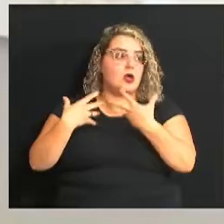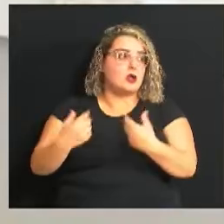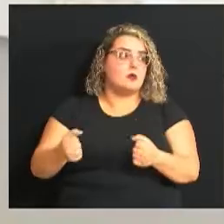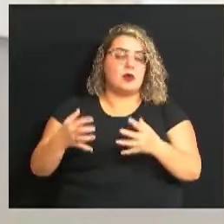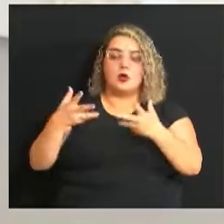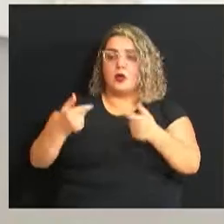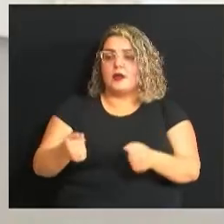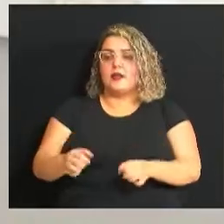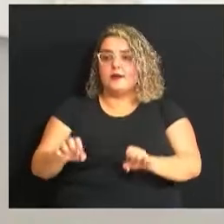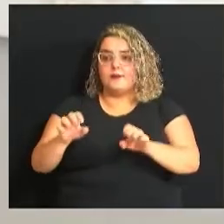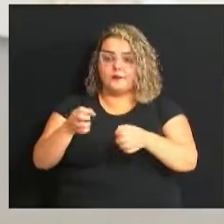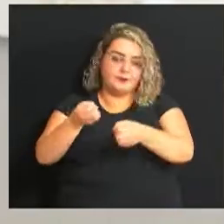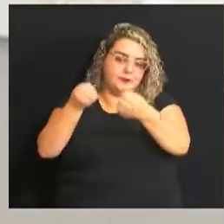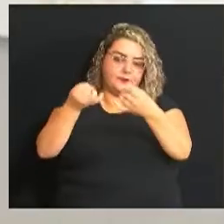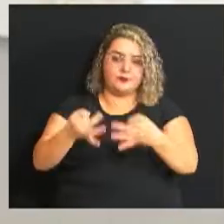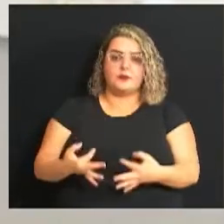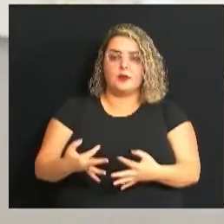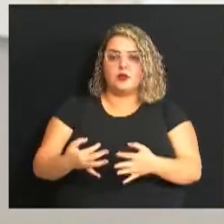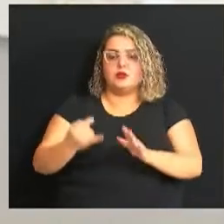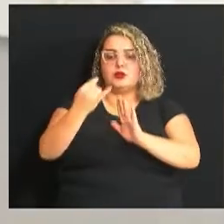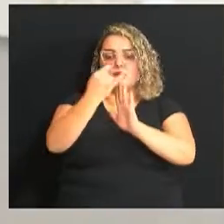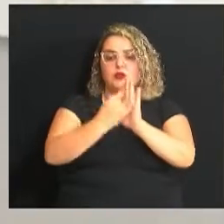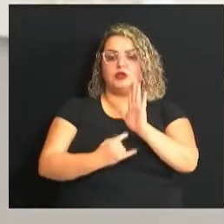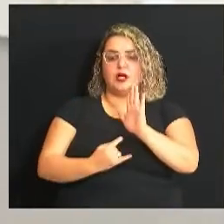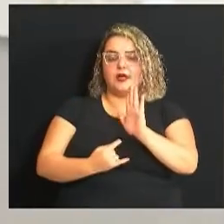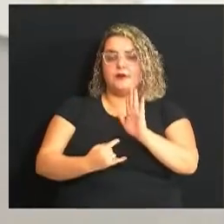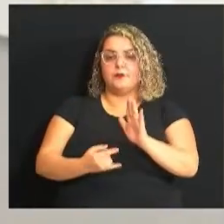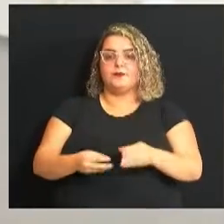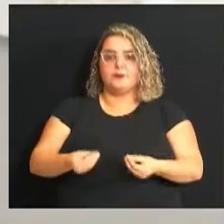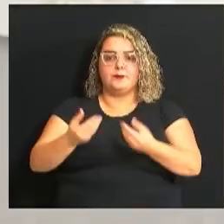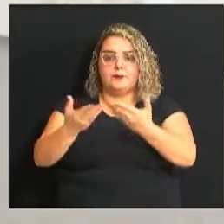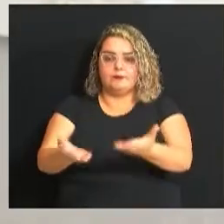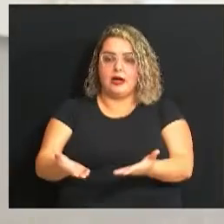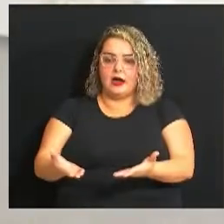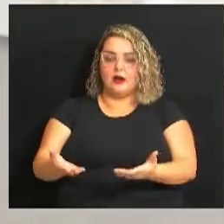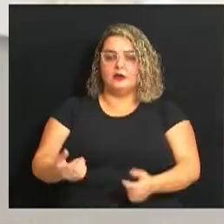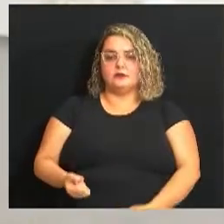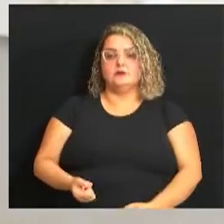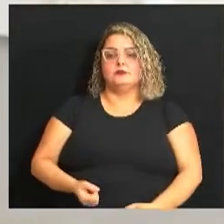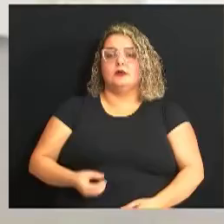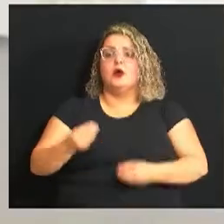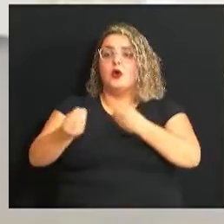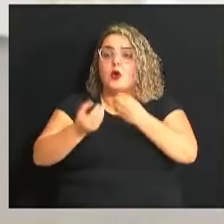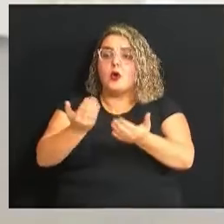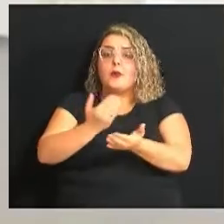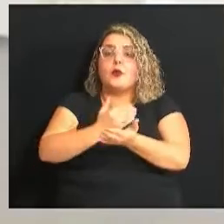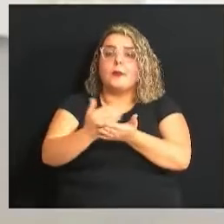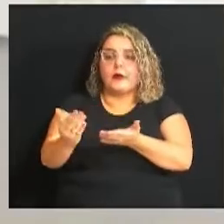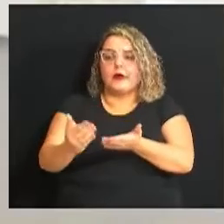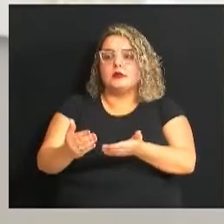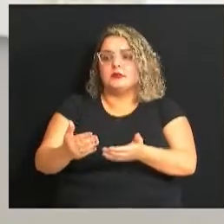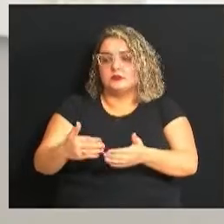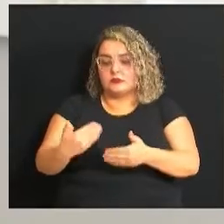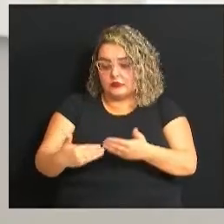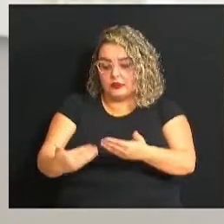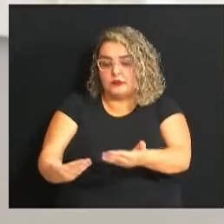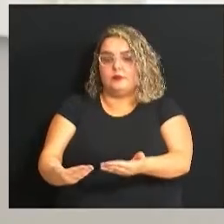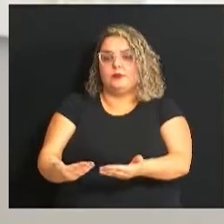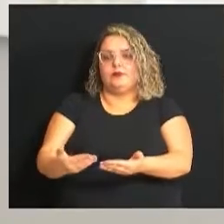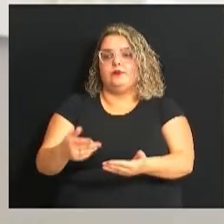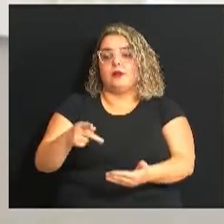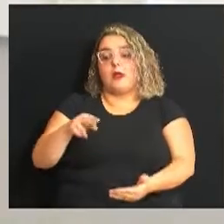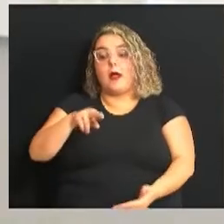orientação acerca de documentos que precisa encaminhar, como se inicia o seu procedimento, né, o seu expediente